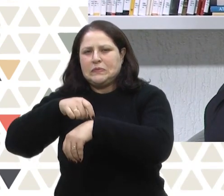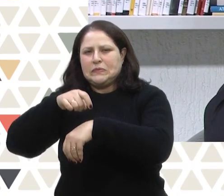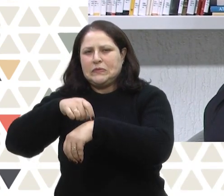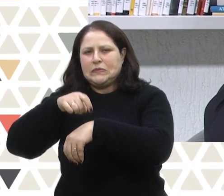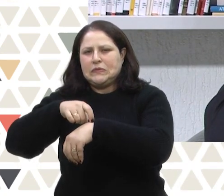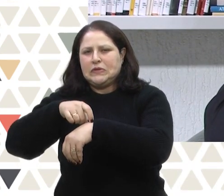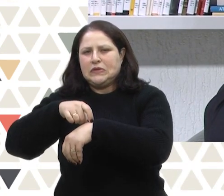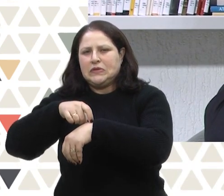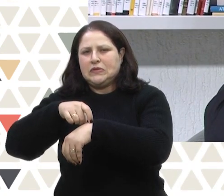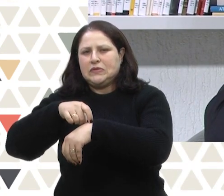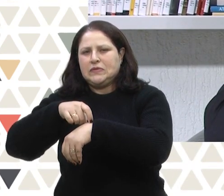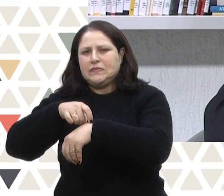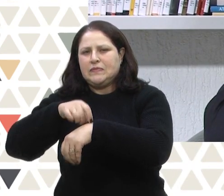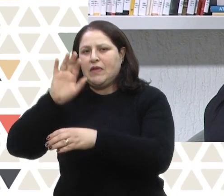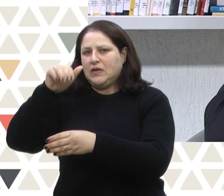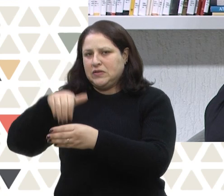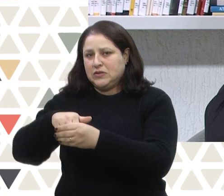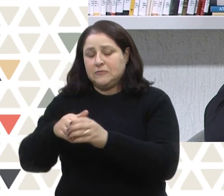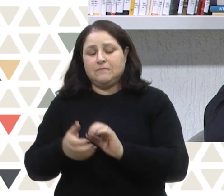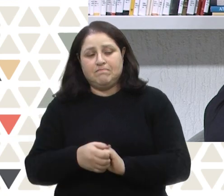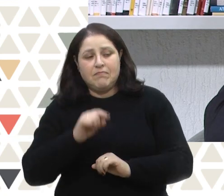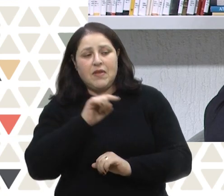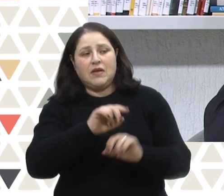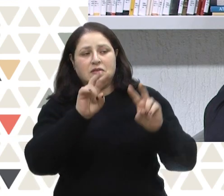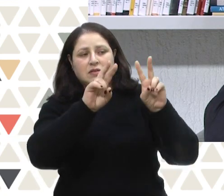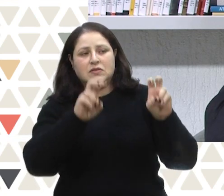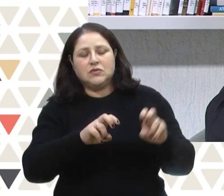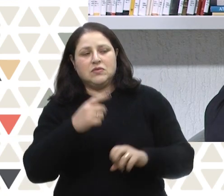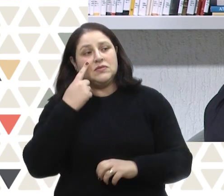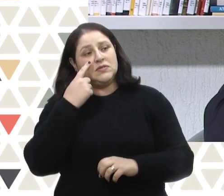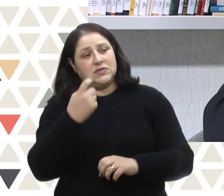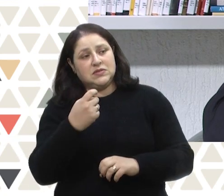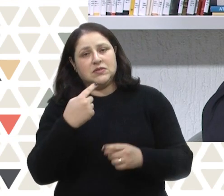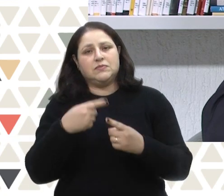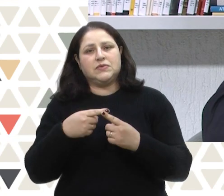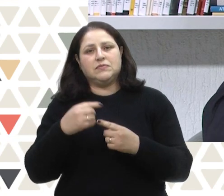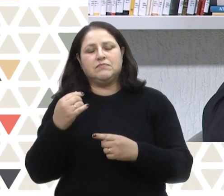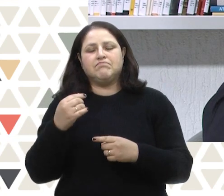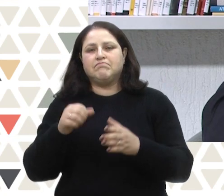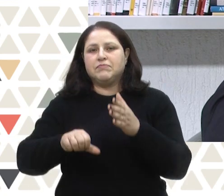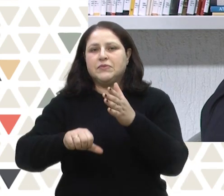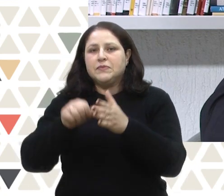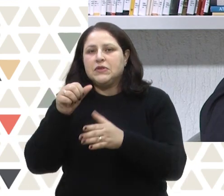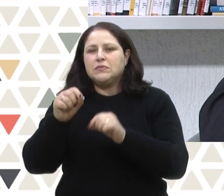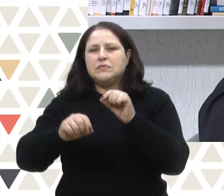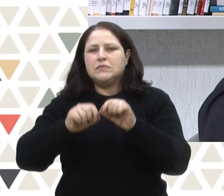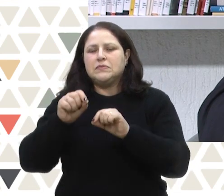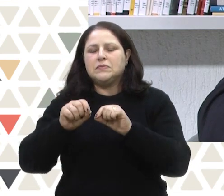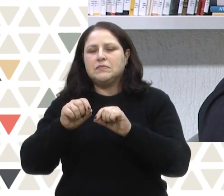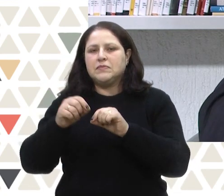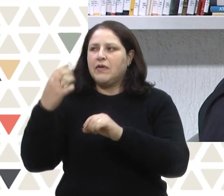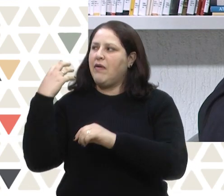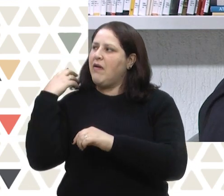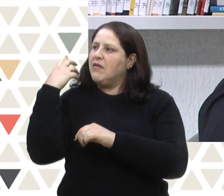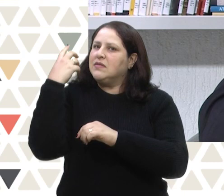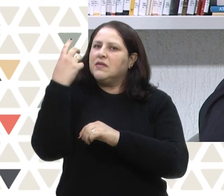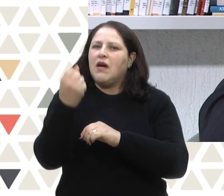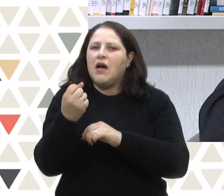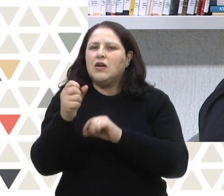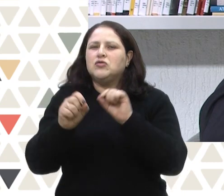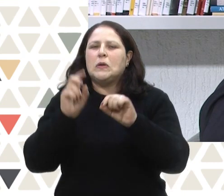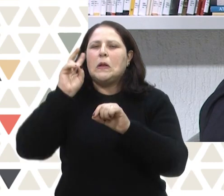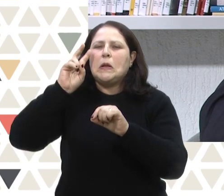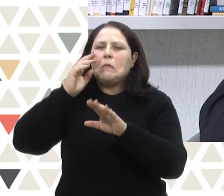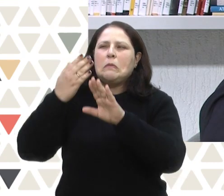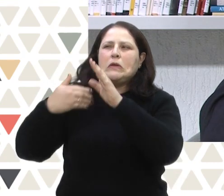questão muito interessante, né? Porque primeiro nós precisamos fazer um resgate que o voto no